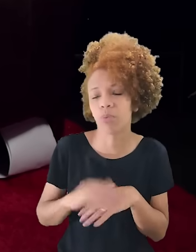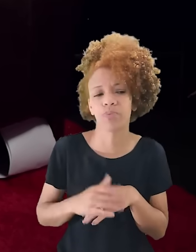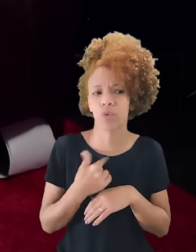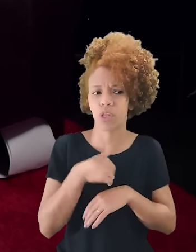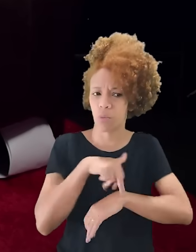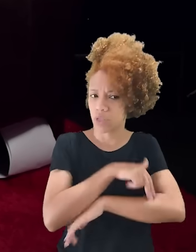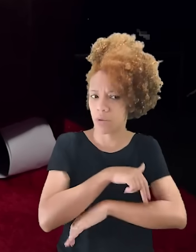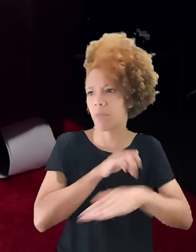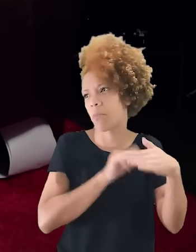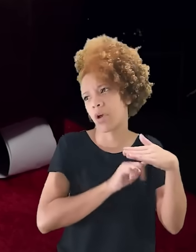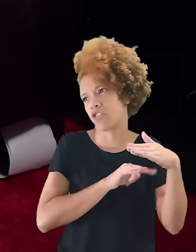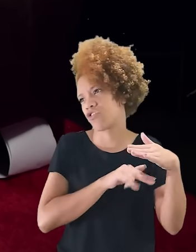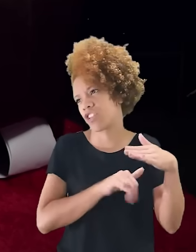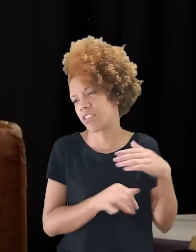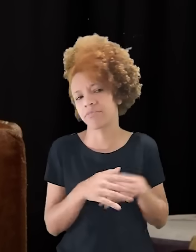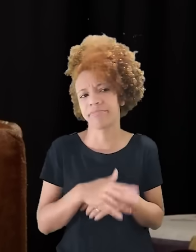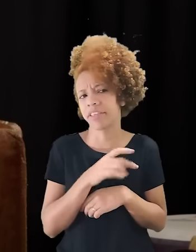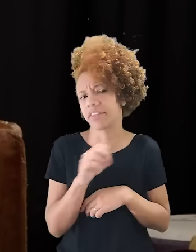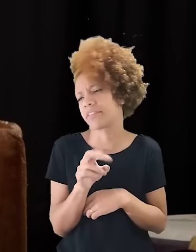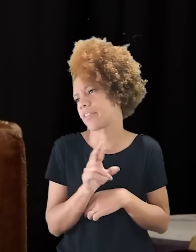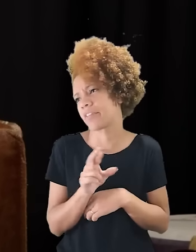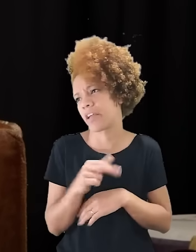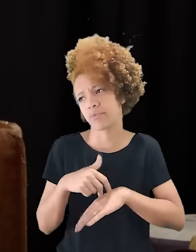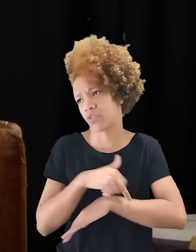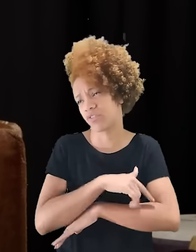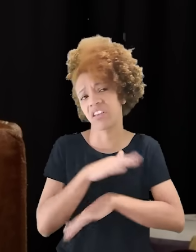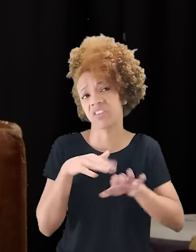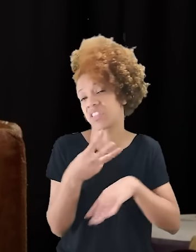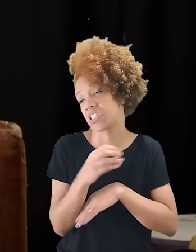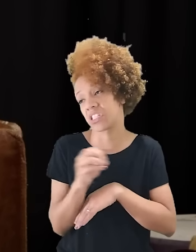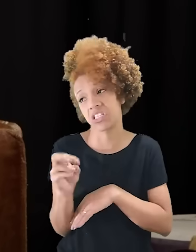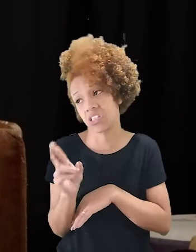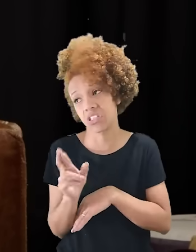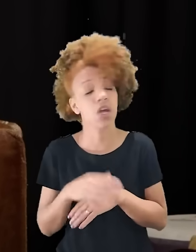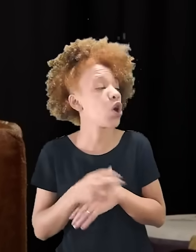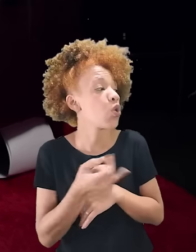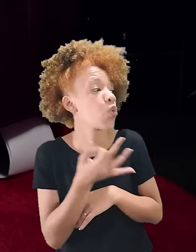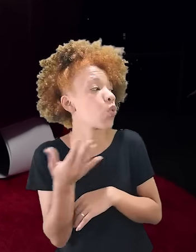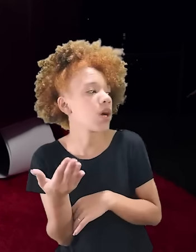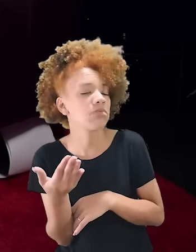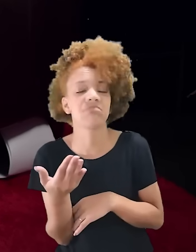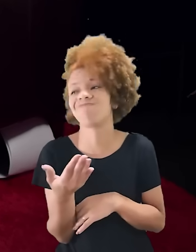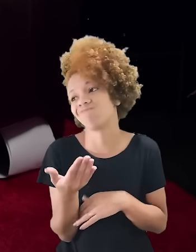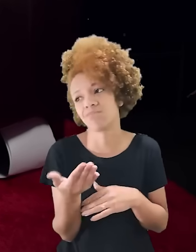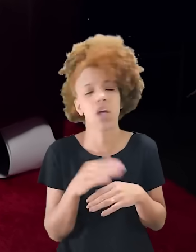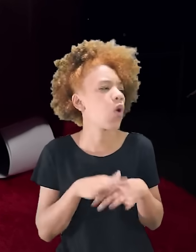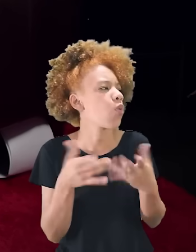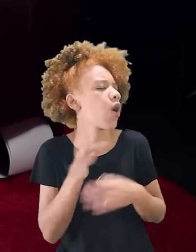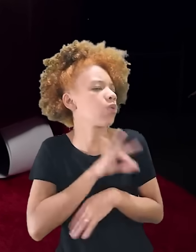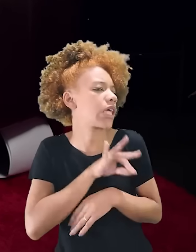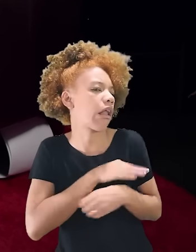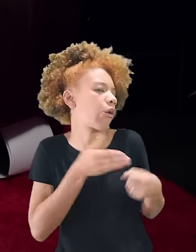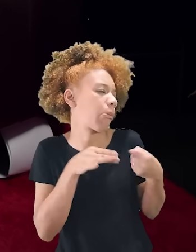modelava por agência eu ganhava R 500 por desfile às vezes 300 e quantos desfiles por desfile